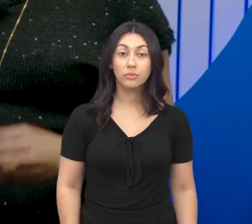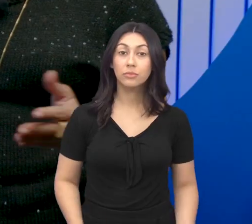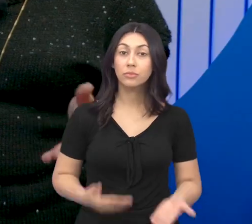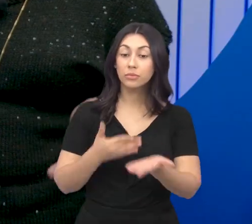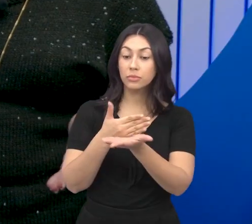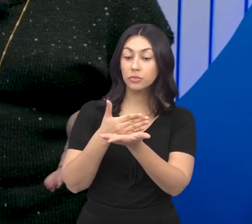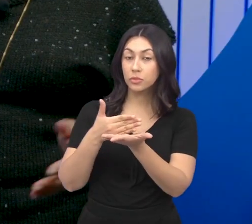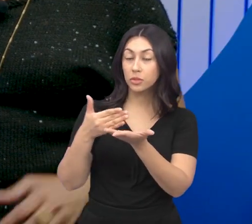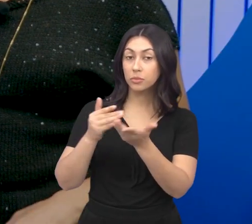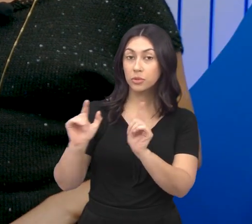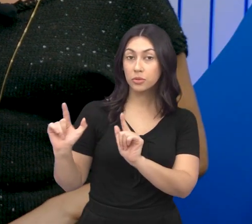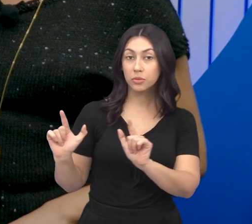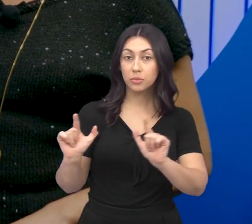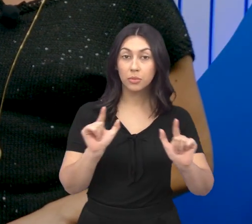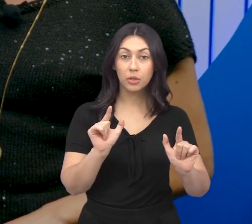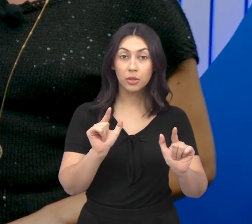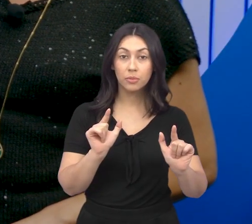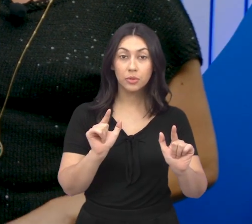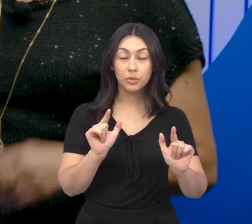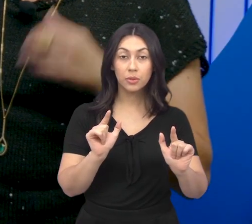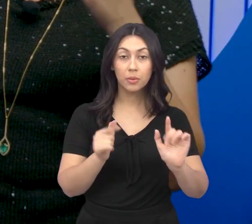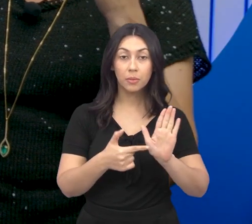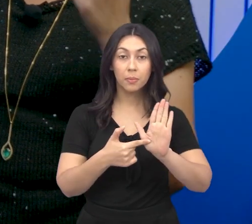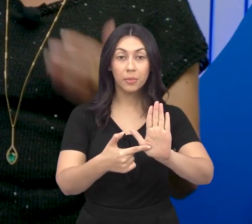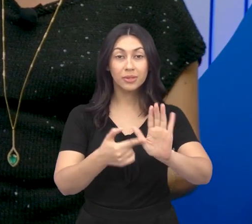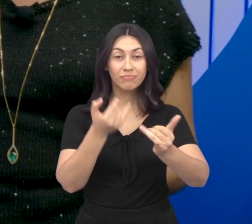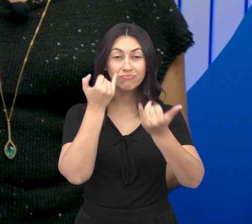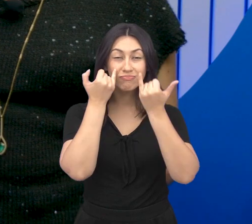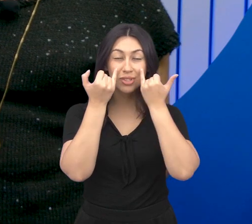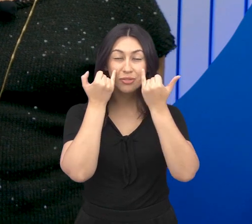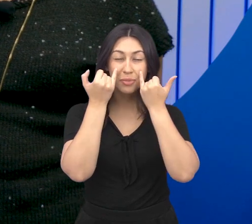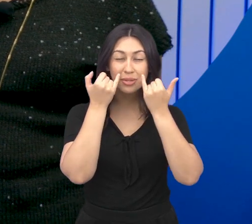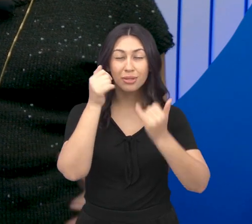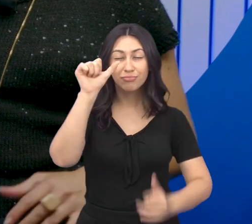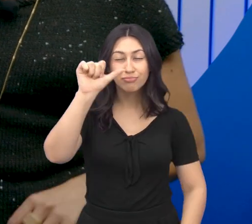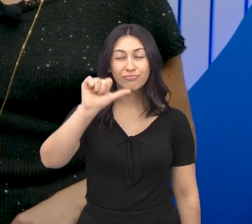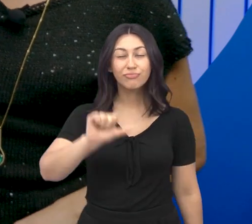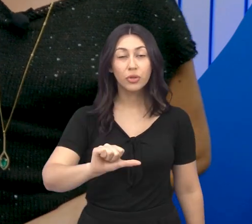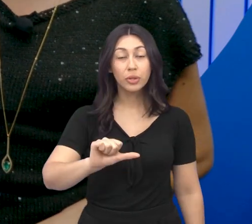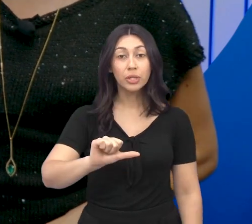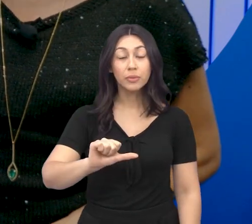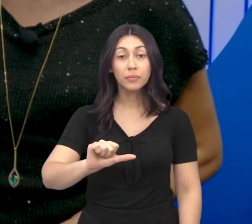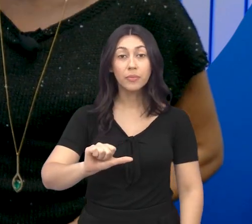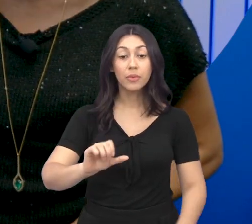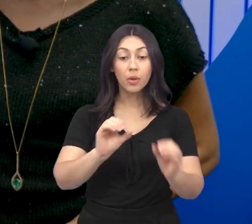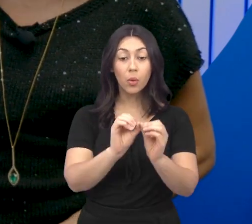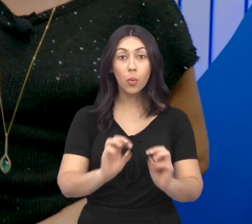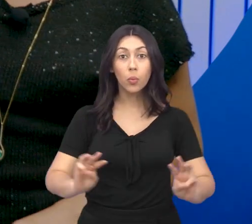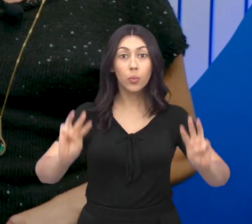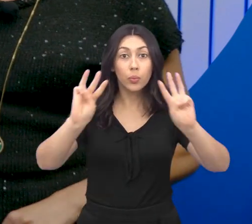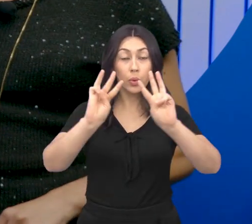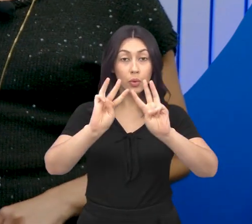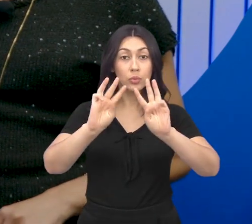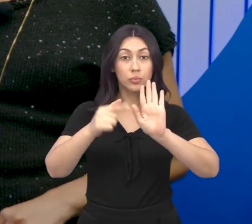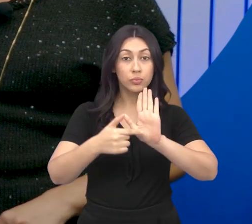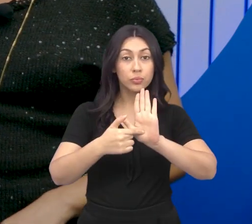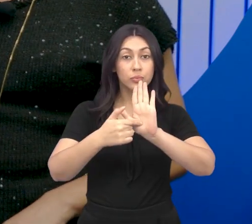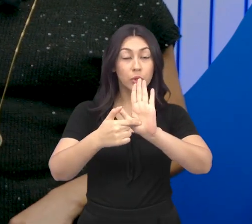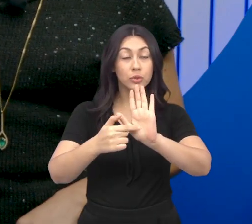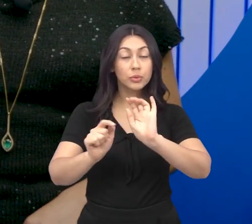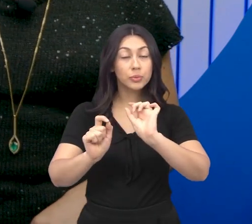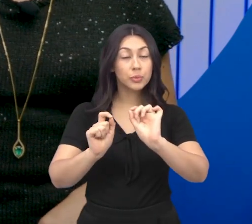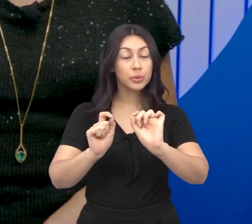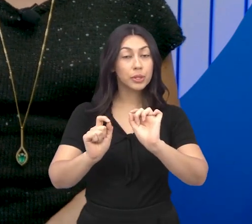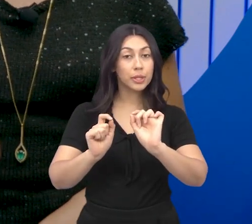E a gente começa o Sobre Política trazendo um dado nada positivo. Fornecido pela Organização das Nações